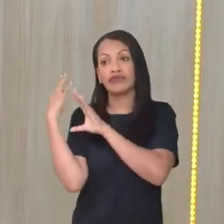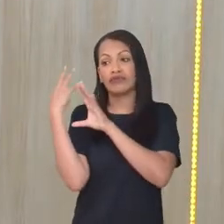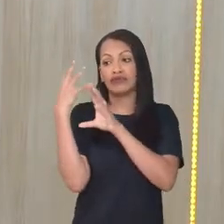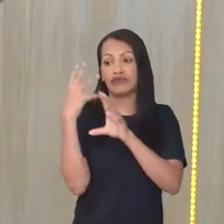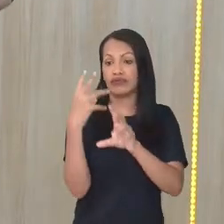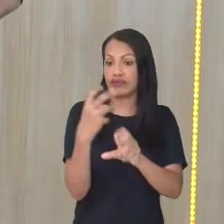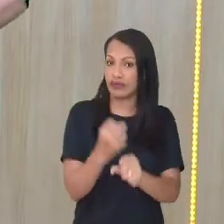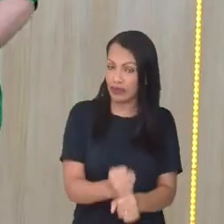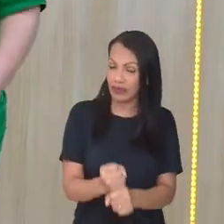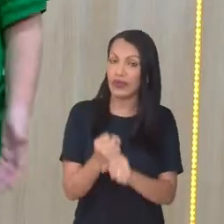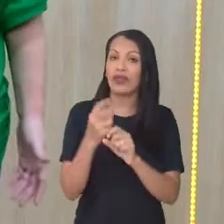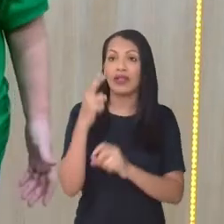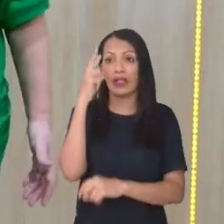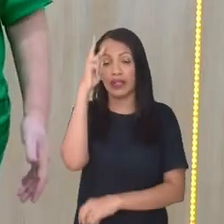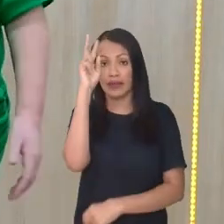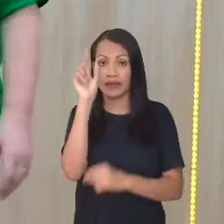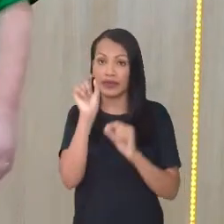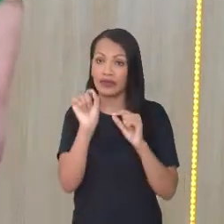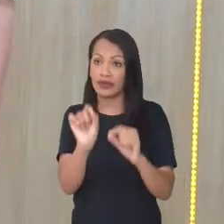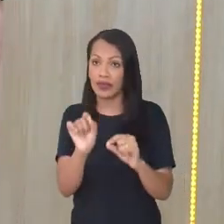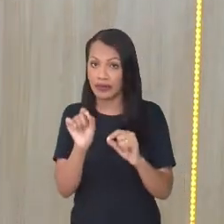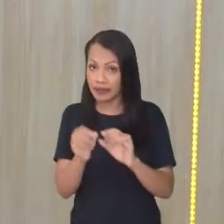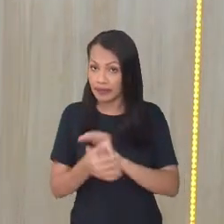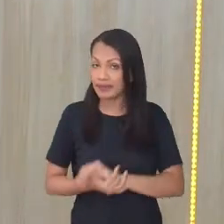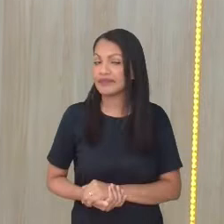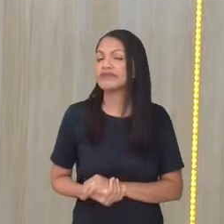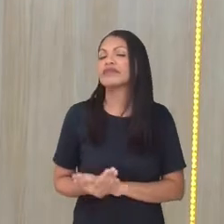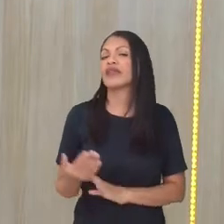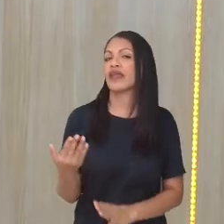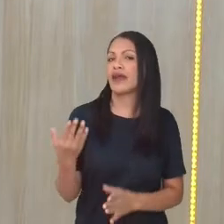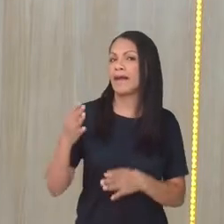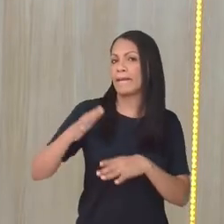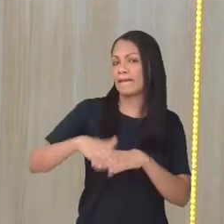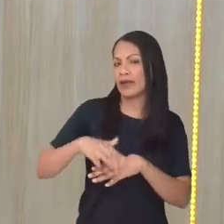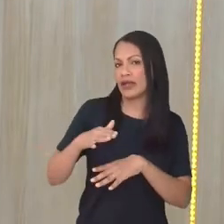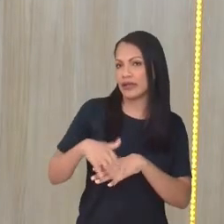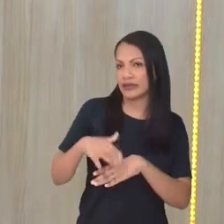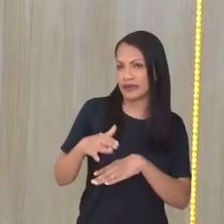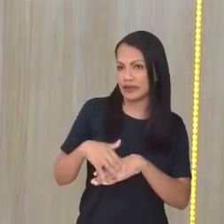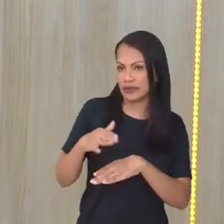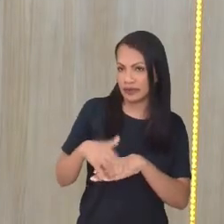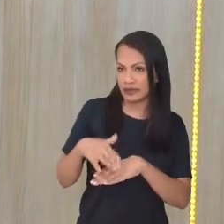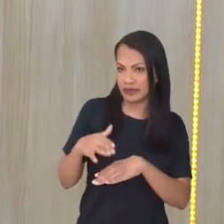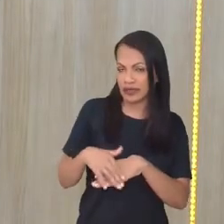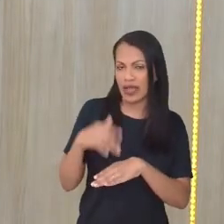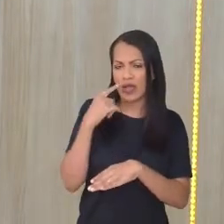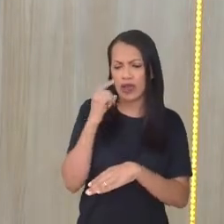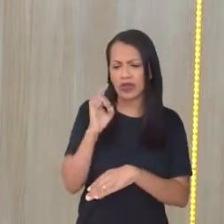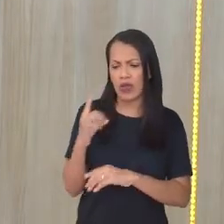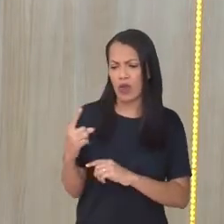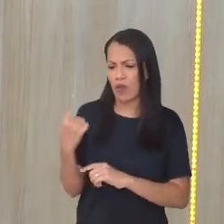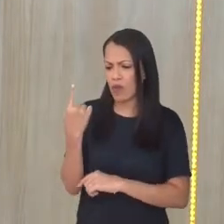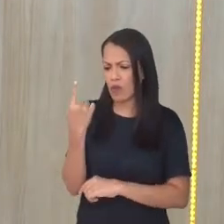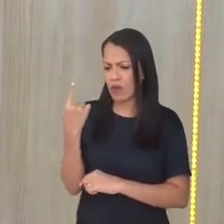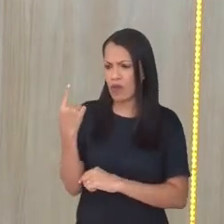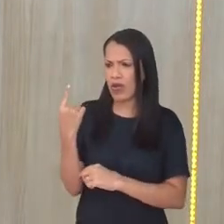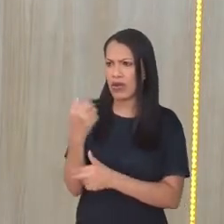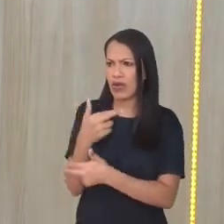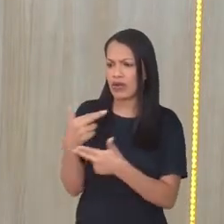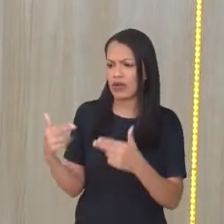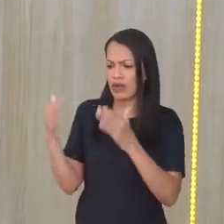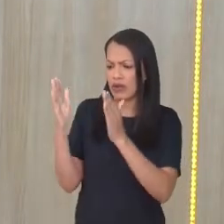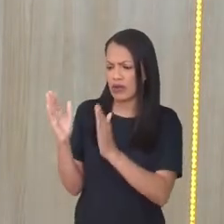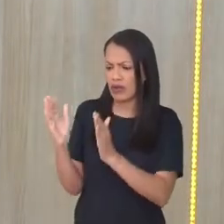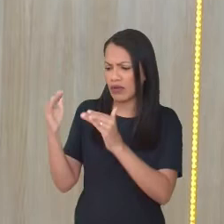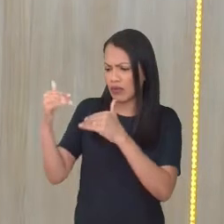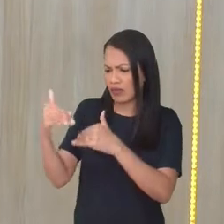pouco. Lembrando que a matemática, ela não é caixinha, não é